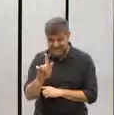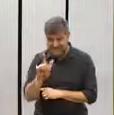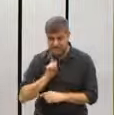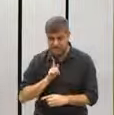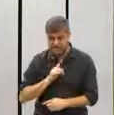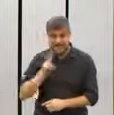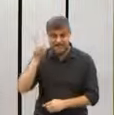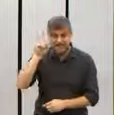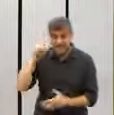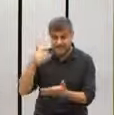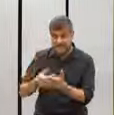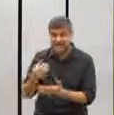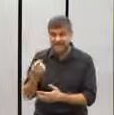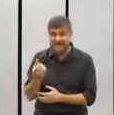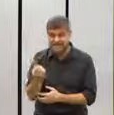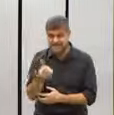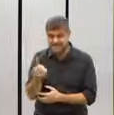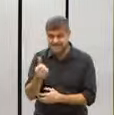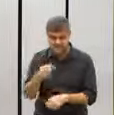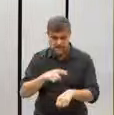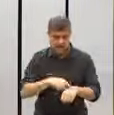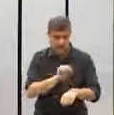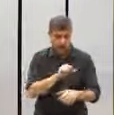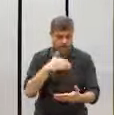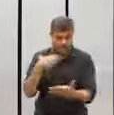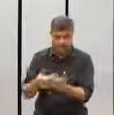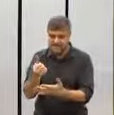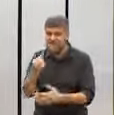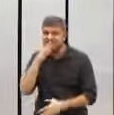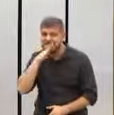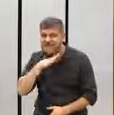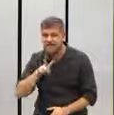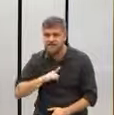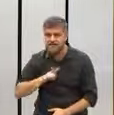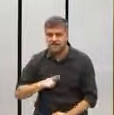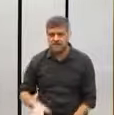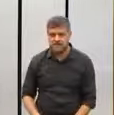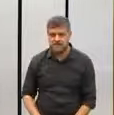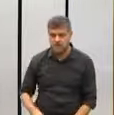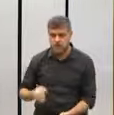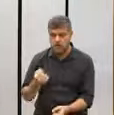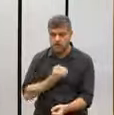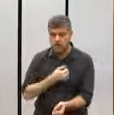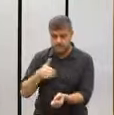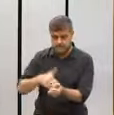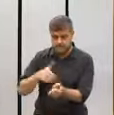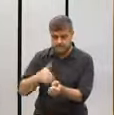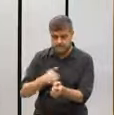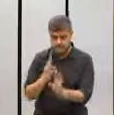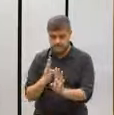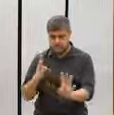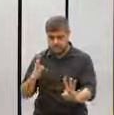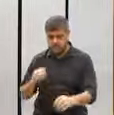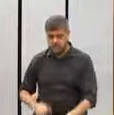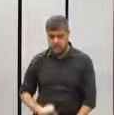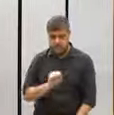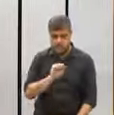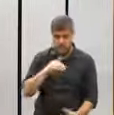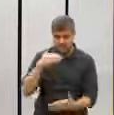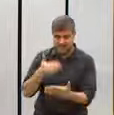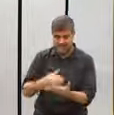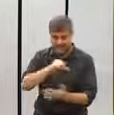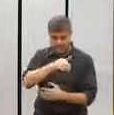atendimento é de segunda a sexta, das 8 da manhã às 6 da tarde, com distribuição de senhas para atendimento espontâneo das 8 às